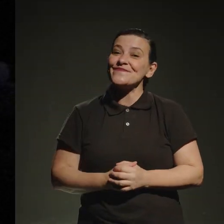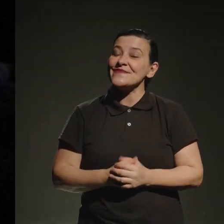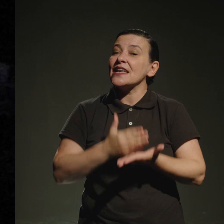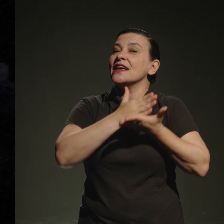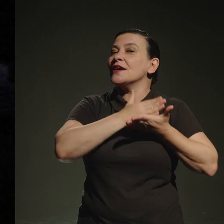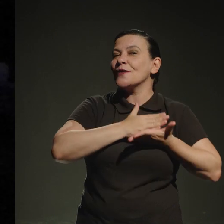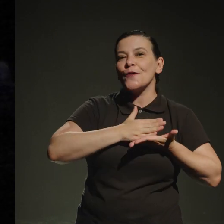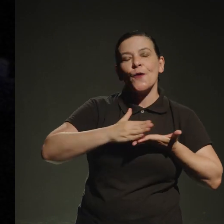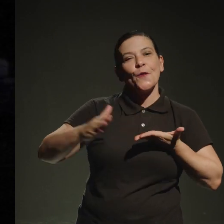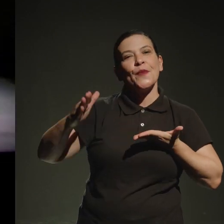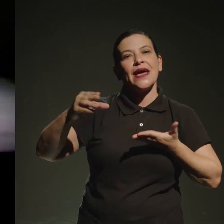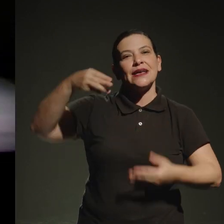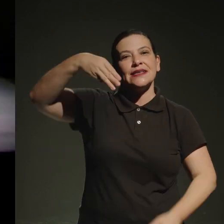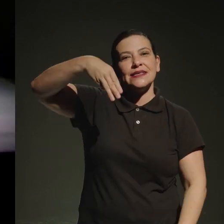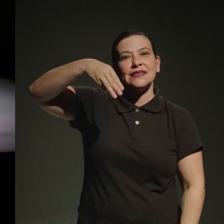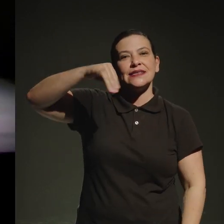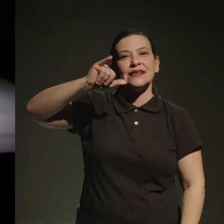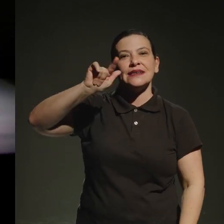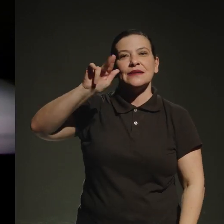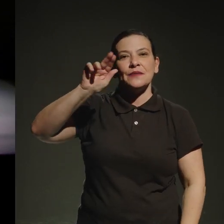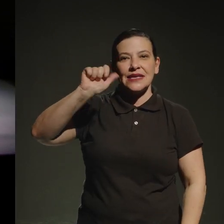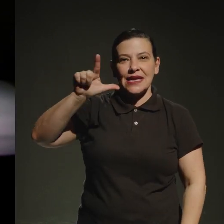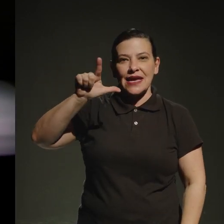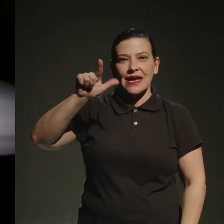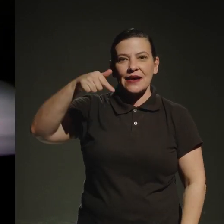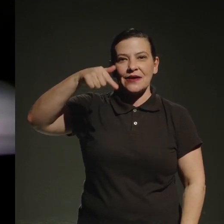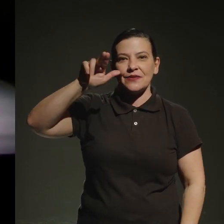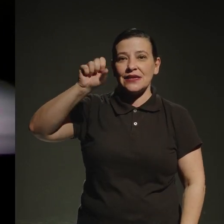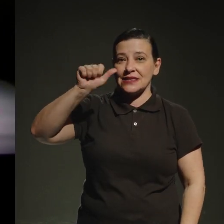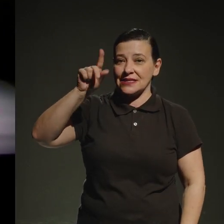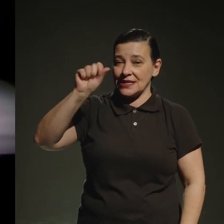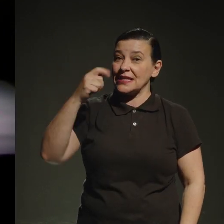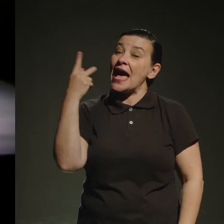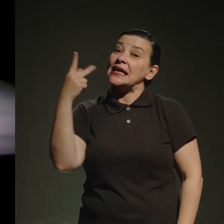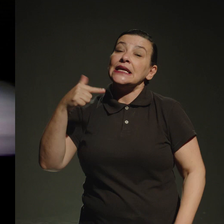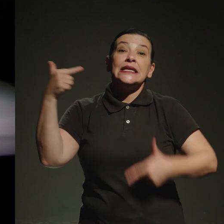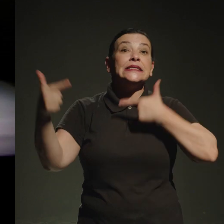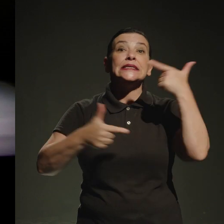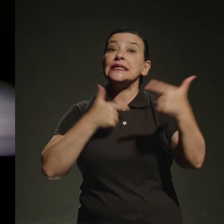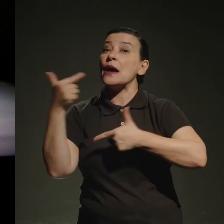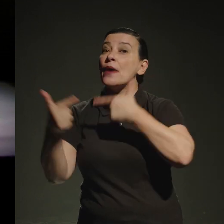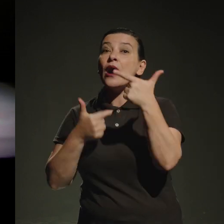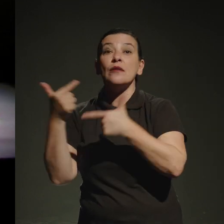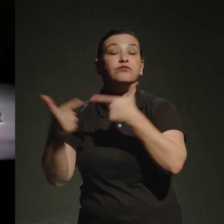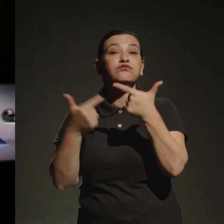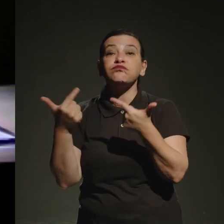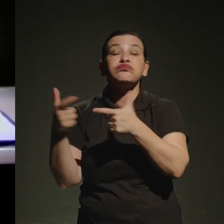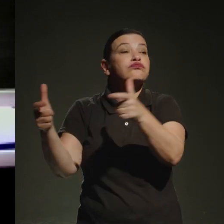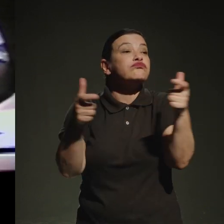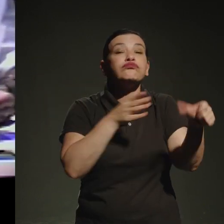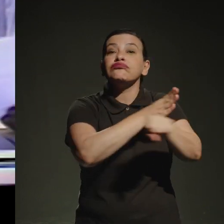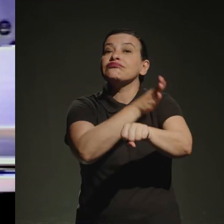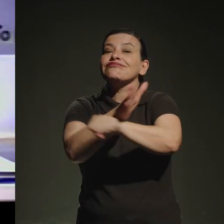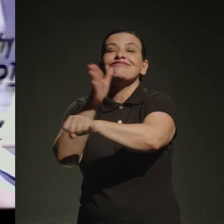Cena 2. Na qual se introduz a figura de Miguel Quesada, o desventurado trabalhador